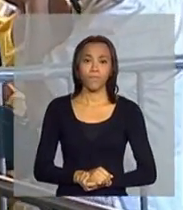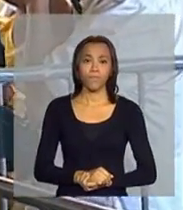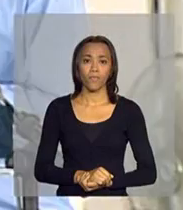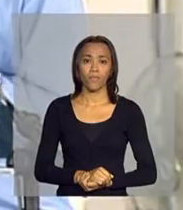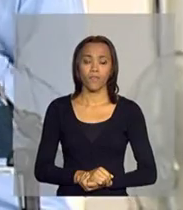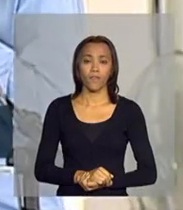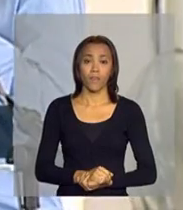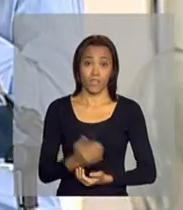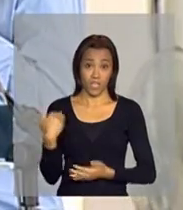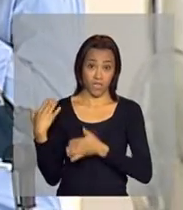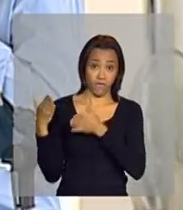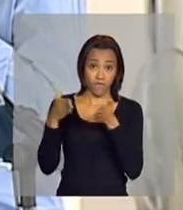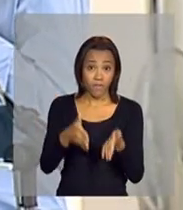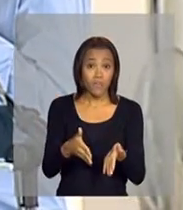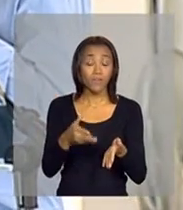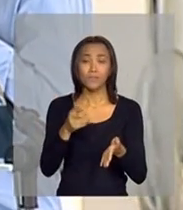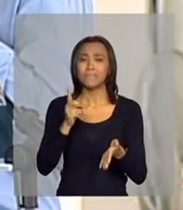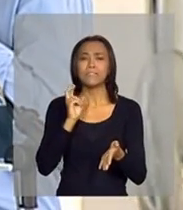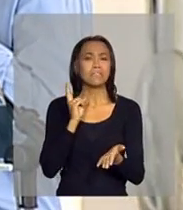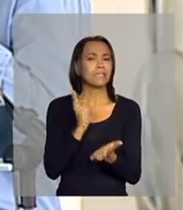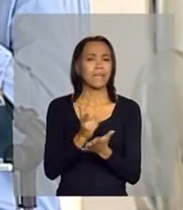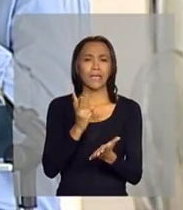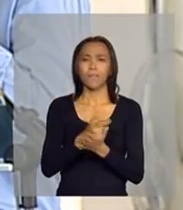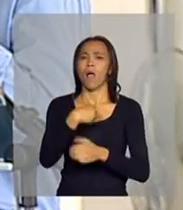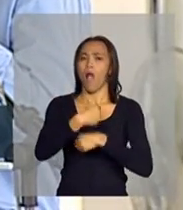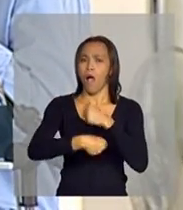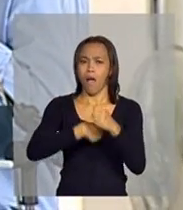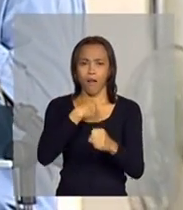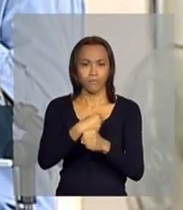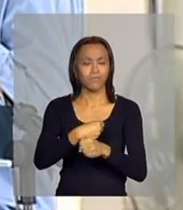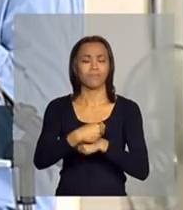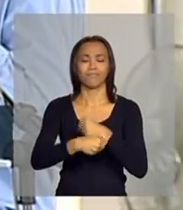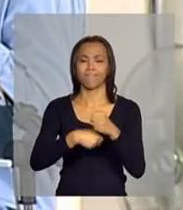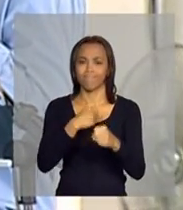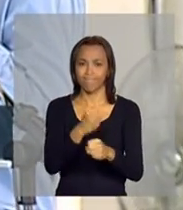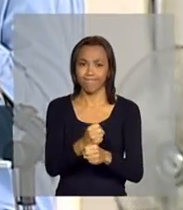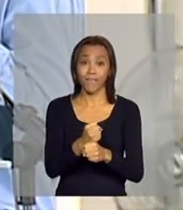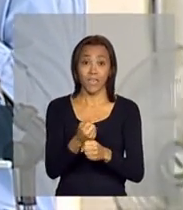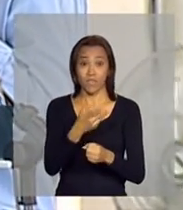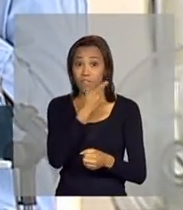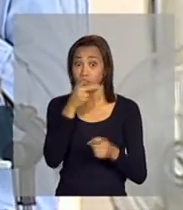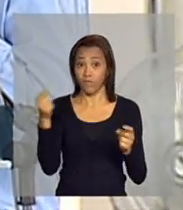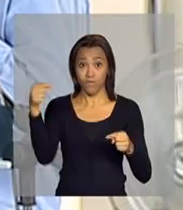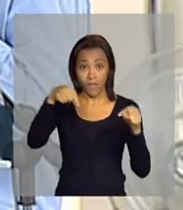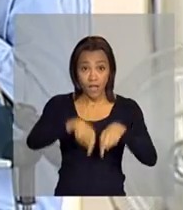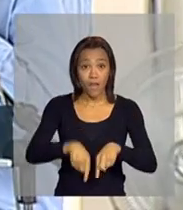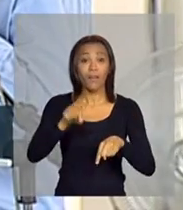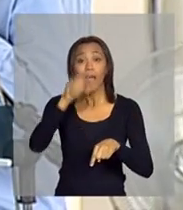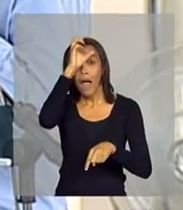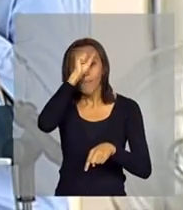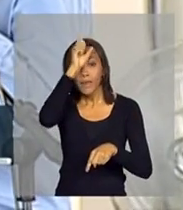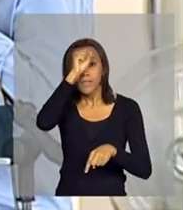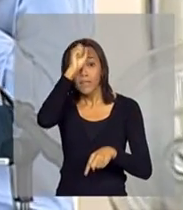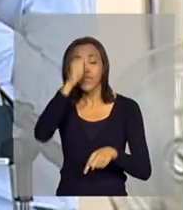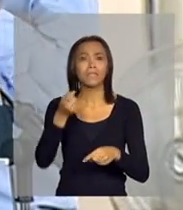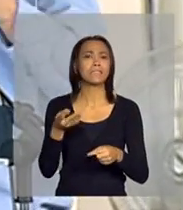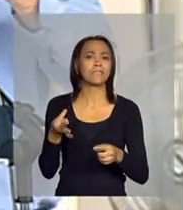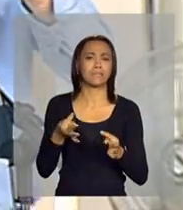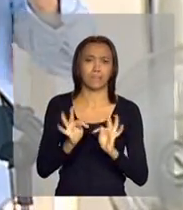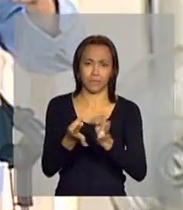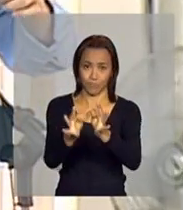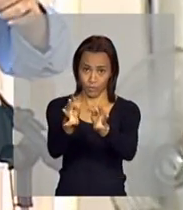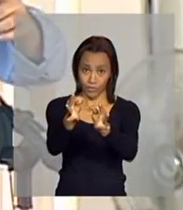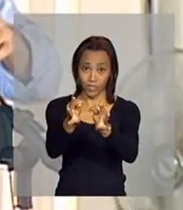Que vem para cá todos os anos e vieram aqui aprender algumas tecnologias e